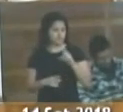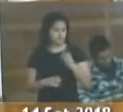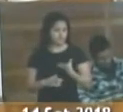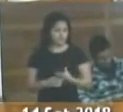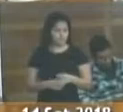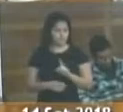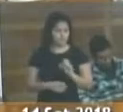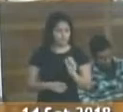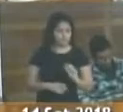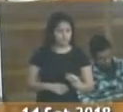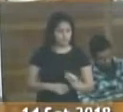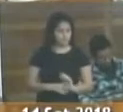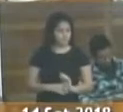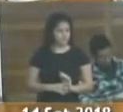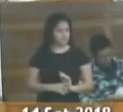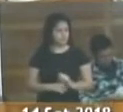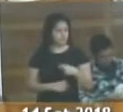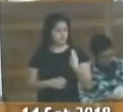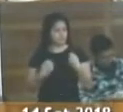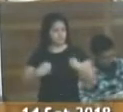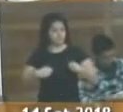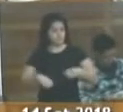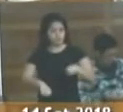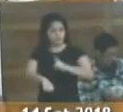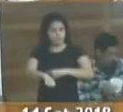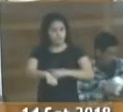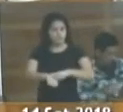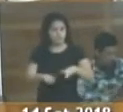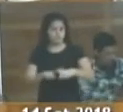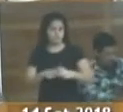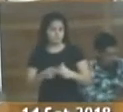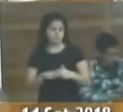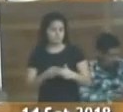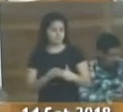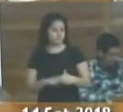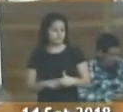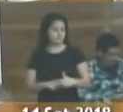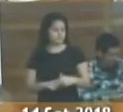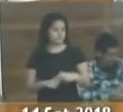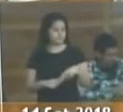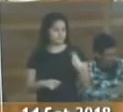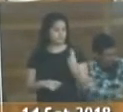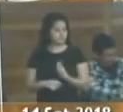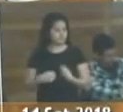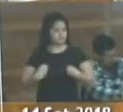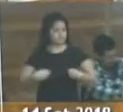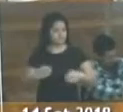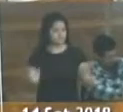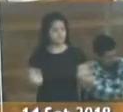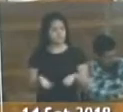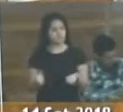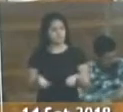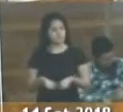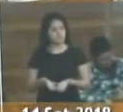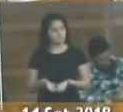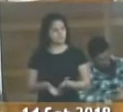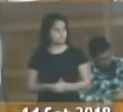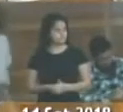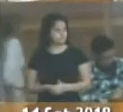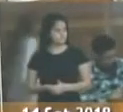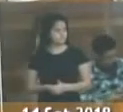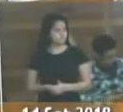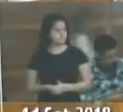ser resolvidas, e a gente precisa de um prazo para resolver. O que a gente precisa agora é que